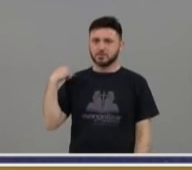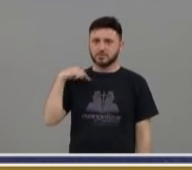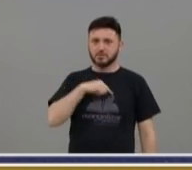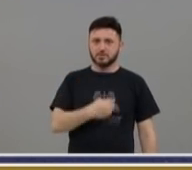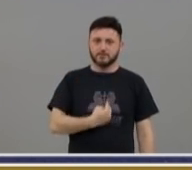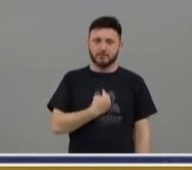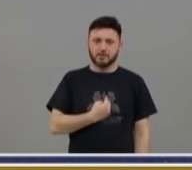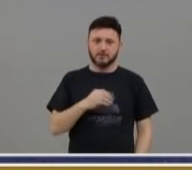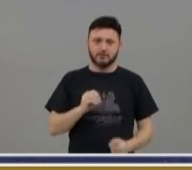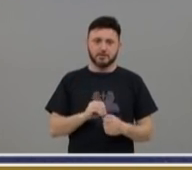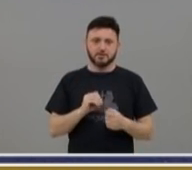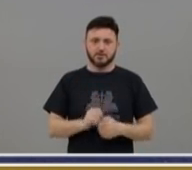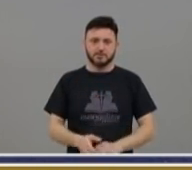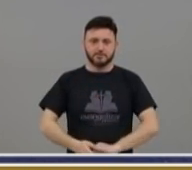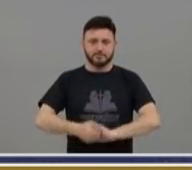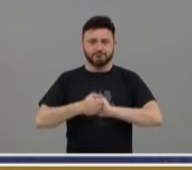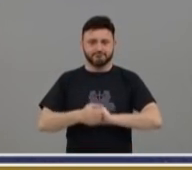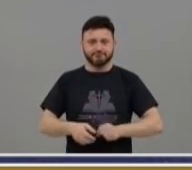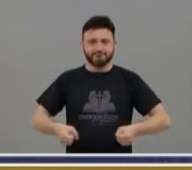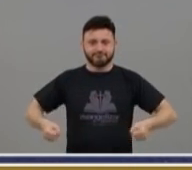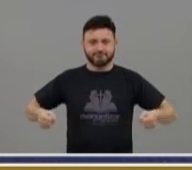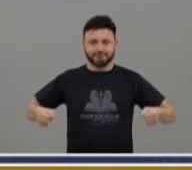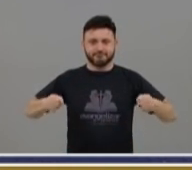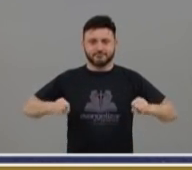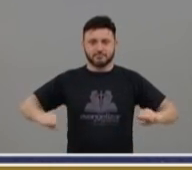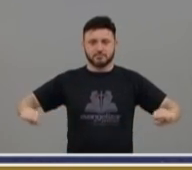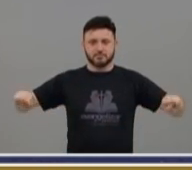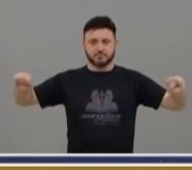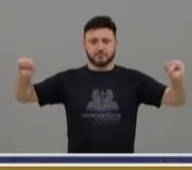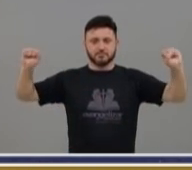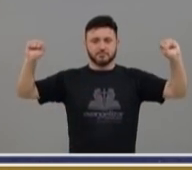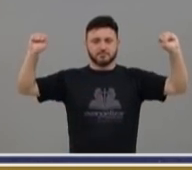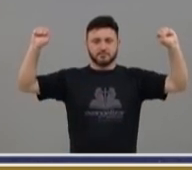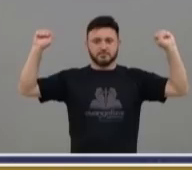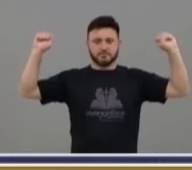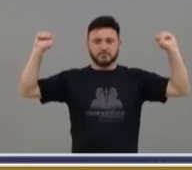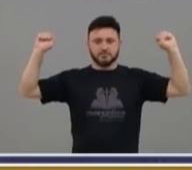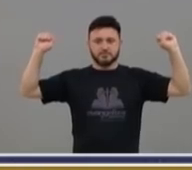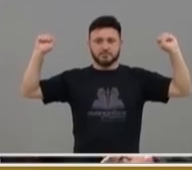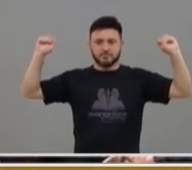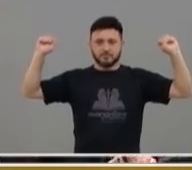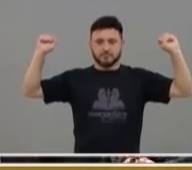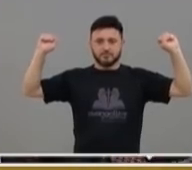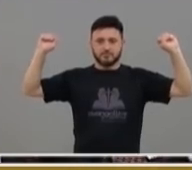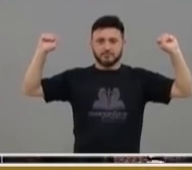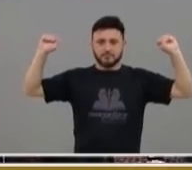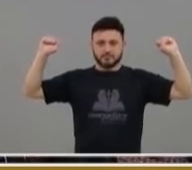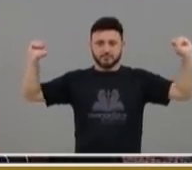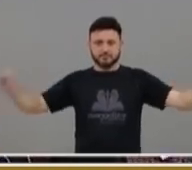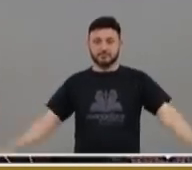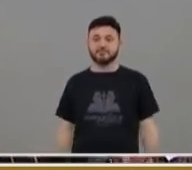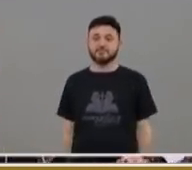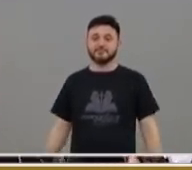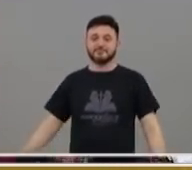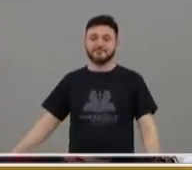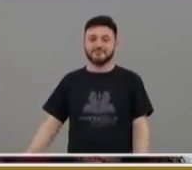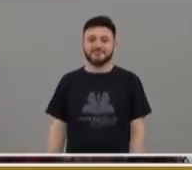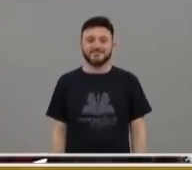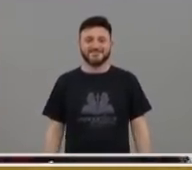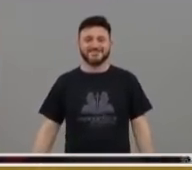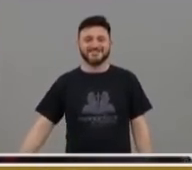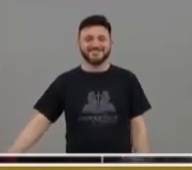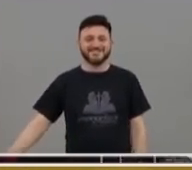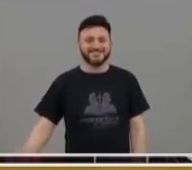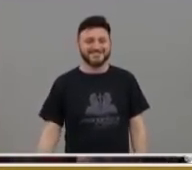fazer. Segura bem forte. Levanta essa pessoa. Levanta essa pessoa. Fica de pé com ela. E diga hoje.